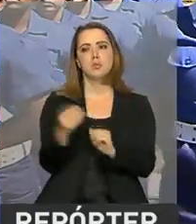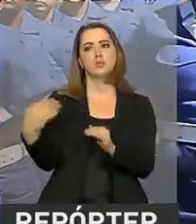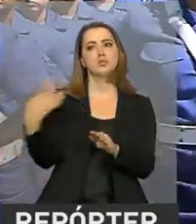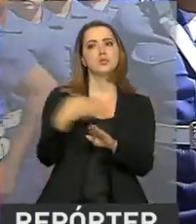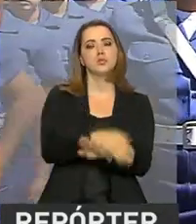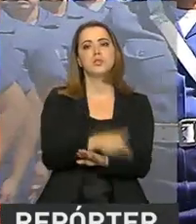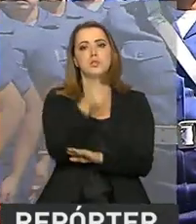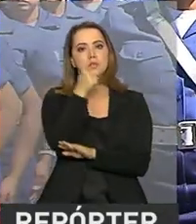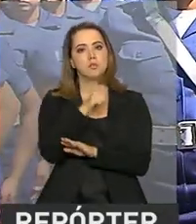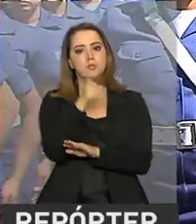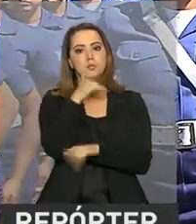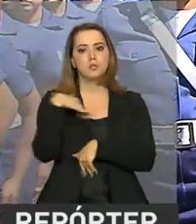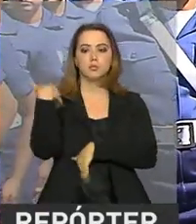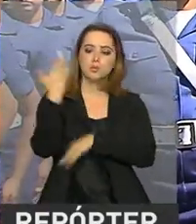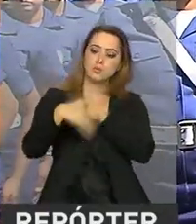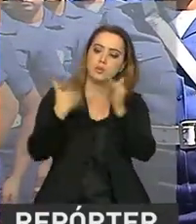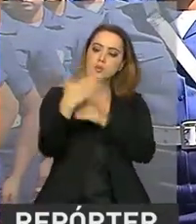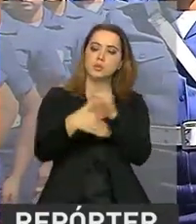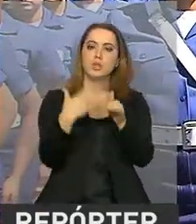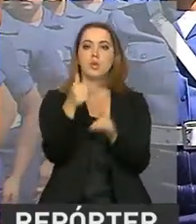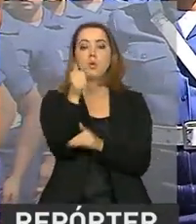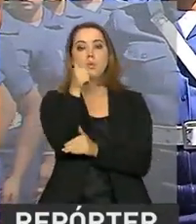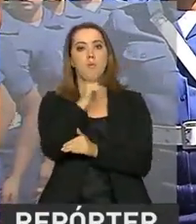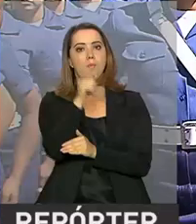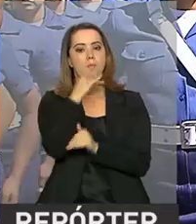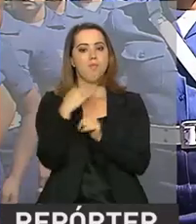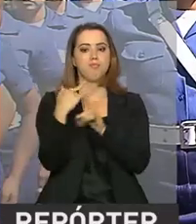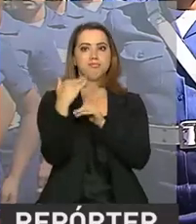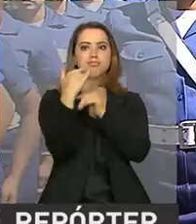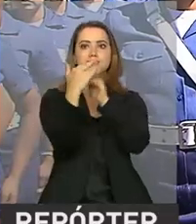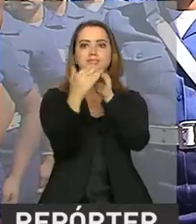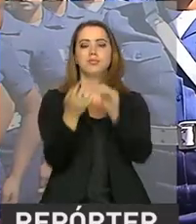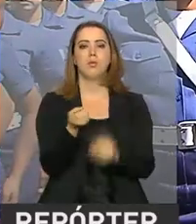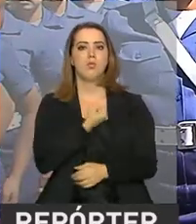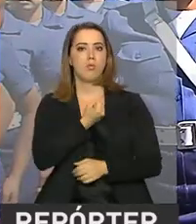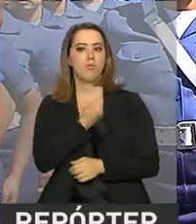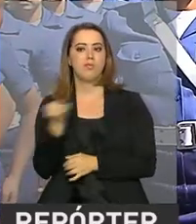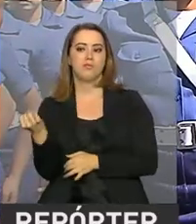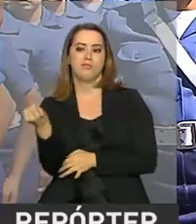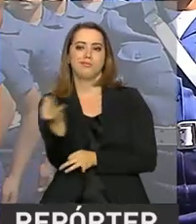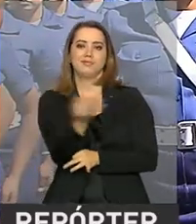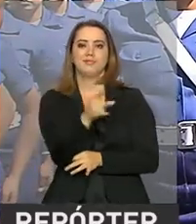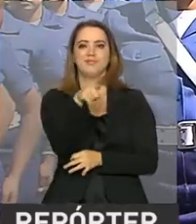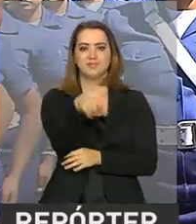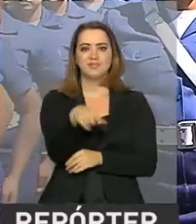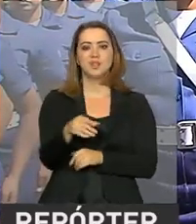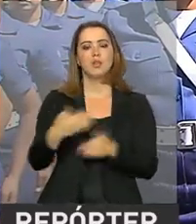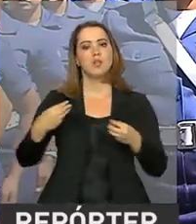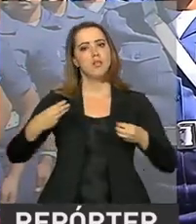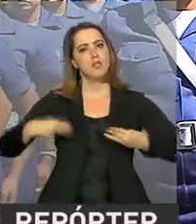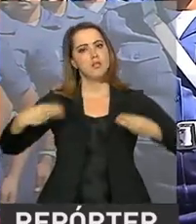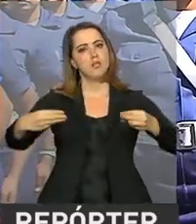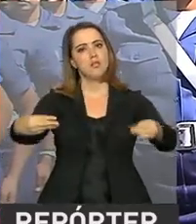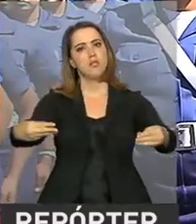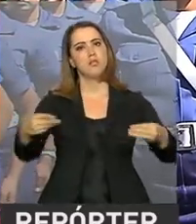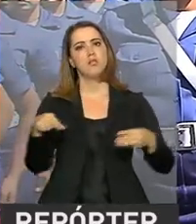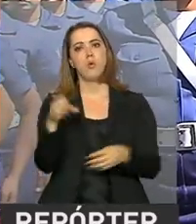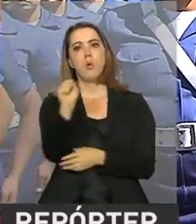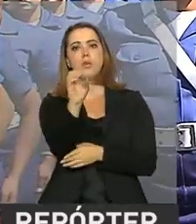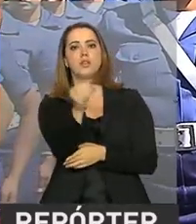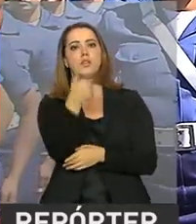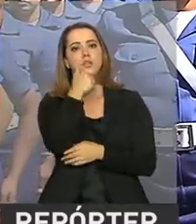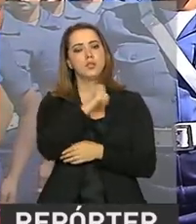e ao longo dos anos essa participação feminina só aumentou na Explanada dos Ministérios 80 mulheres entre